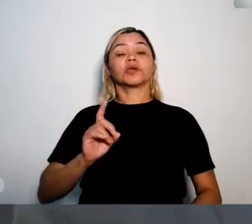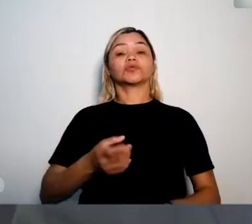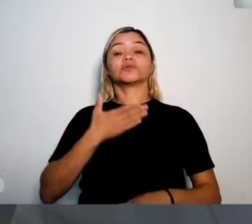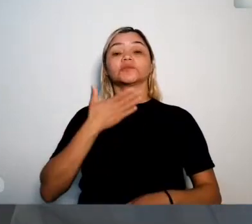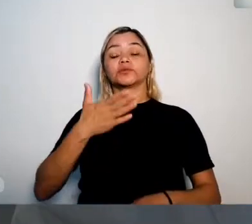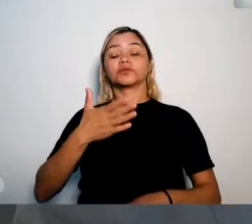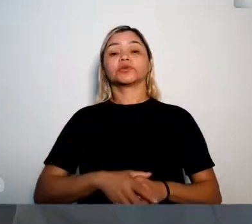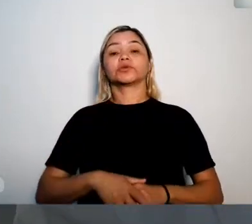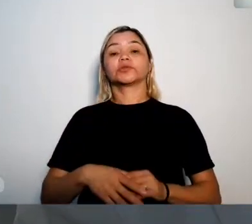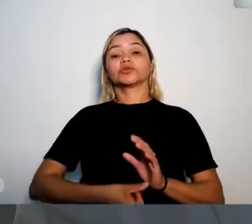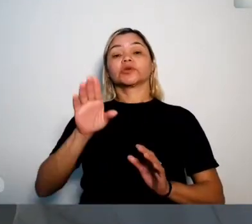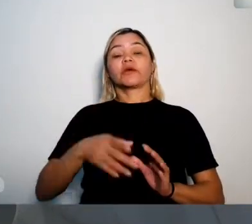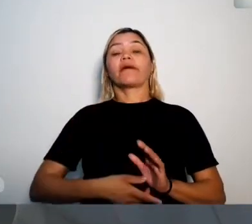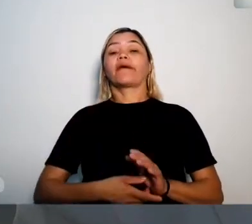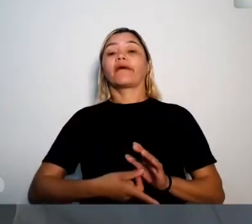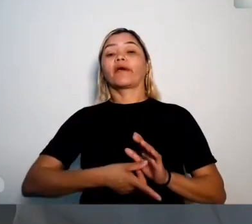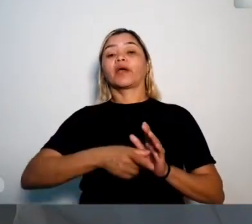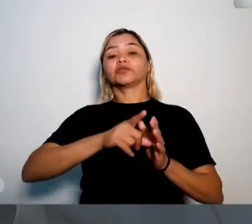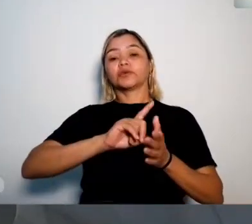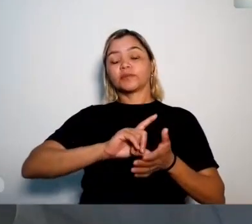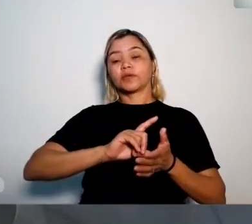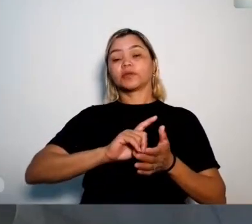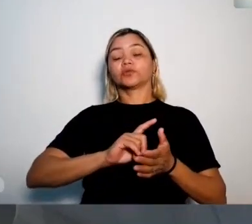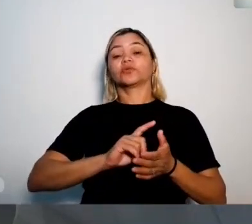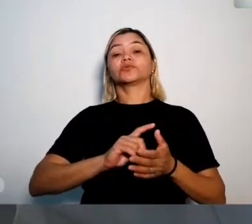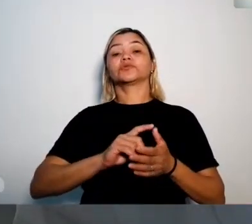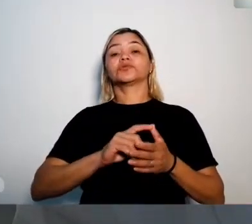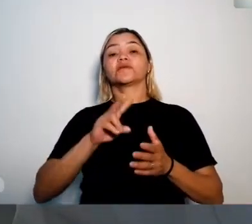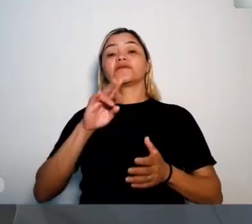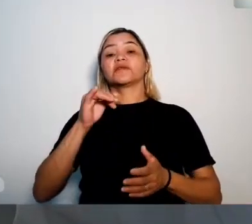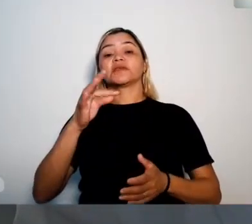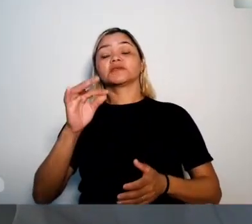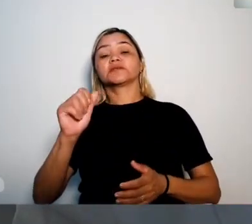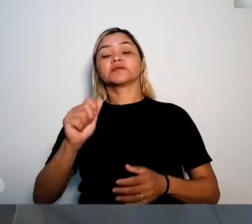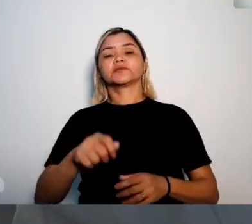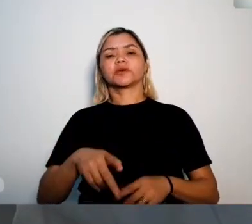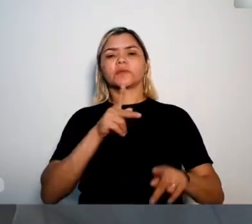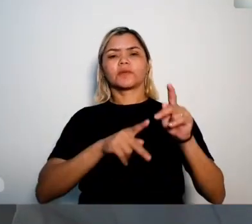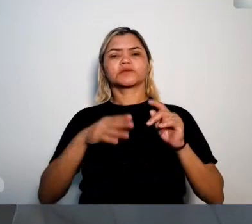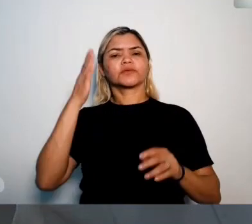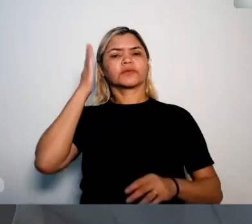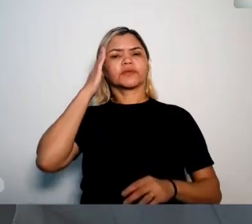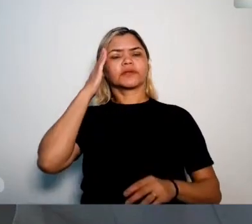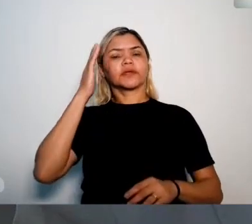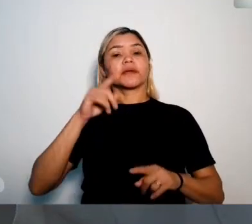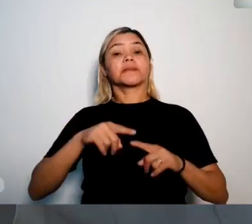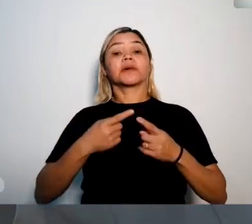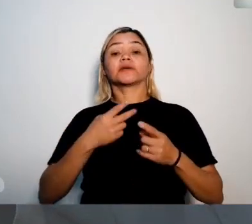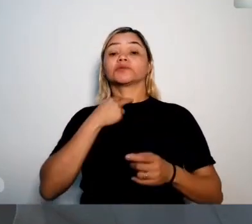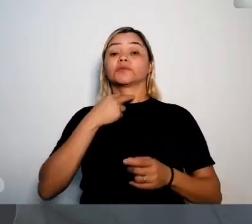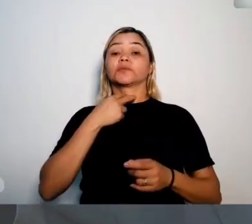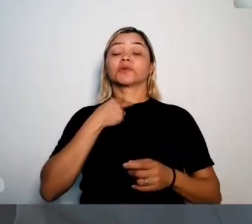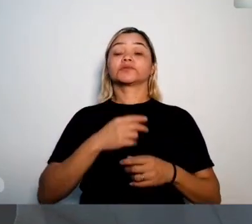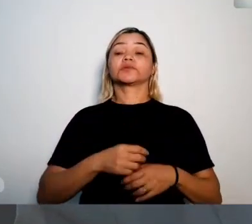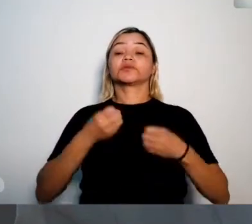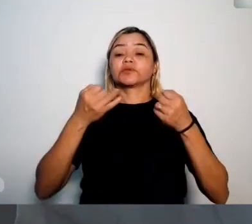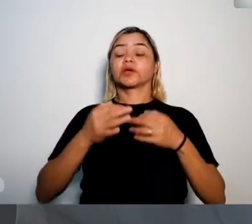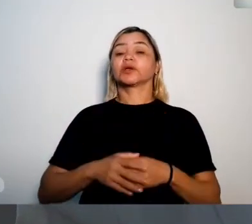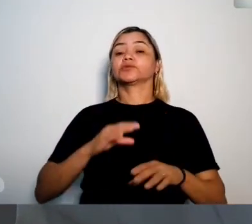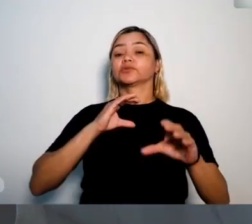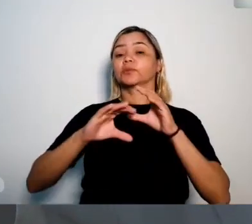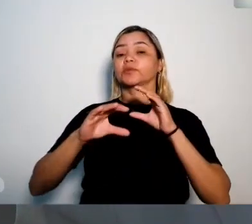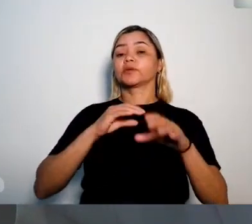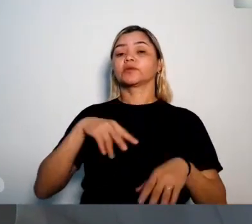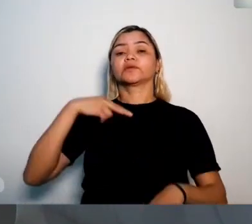de vistas, só para o público entender, mas eu não posso deixar de comunicar com os senhores